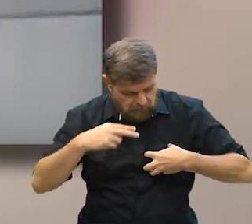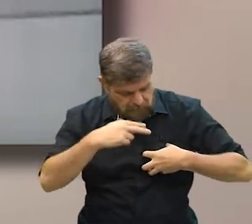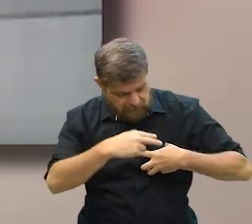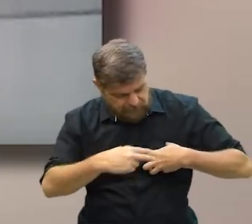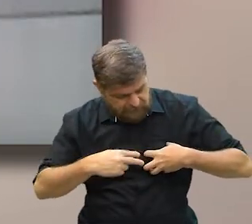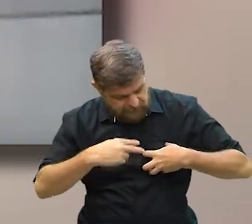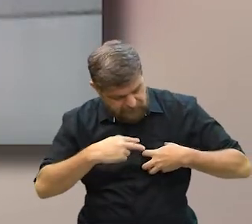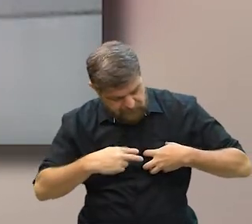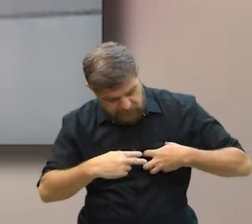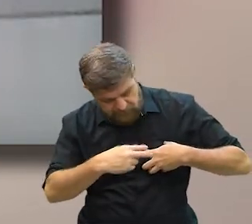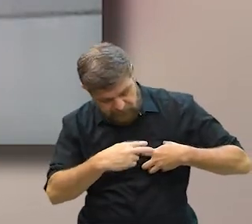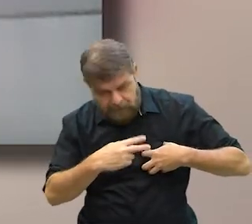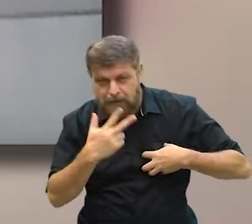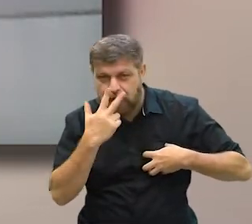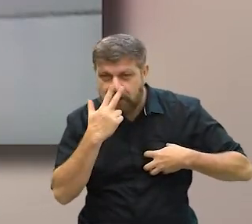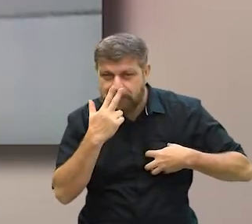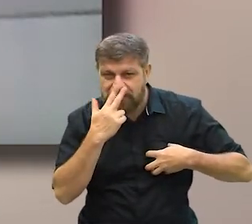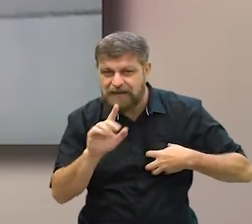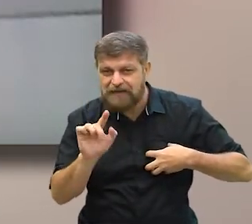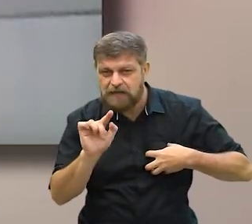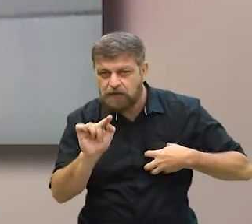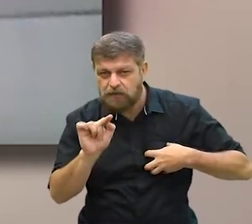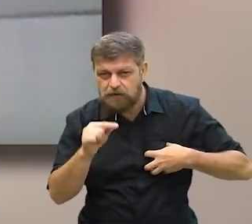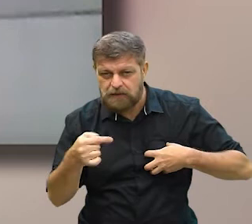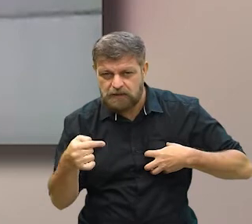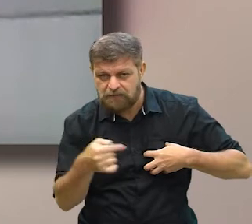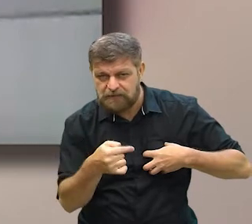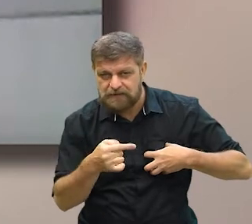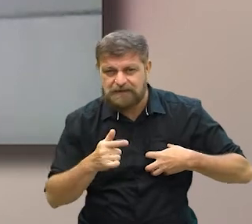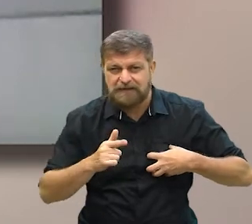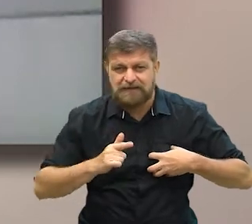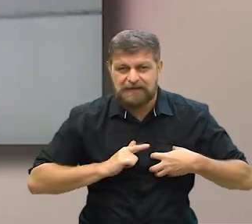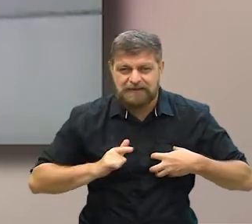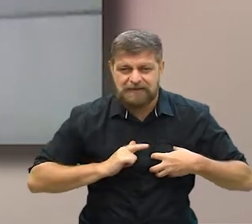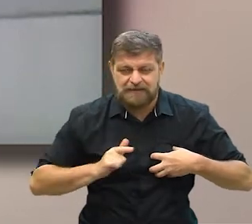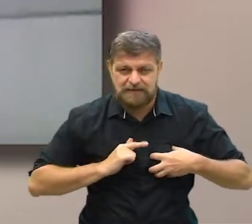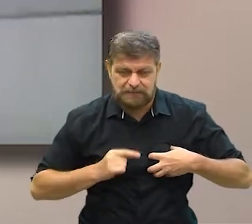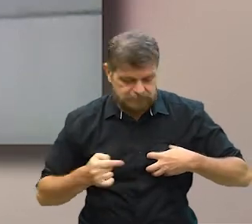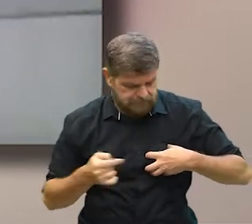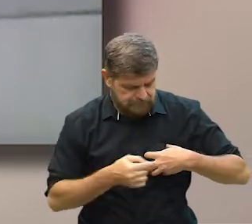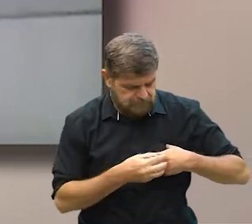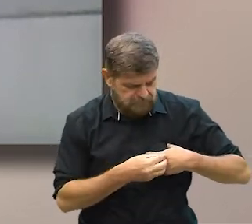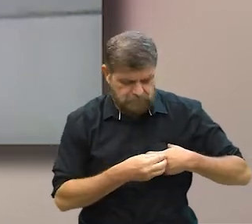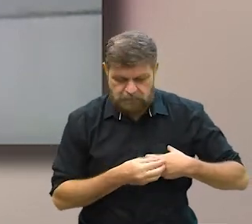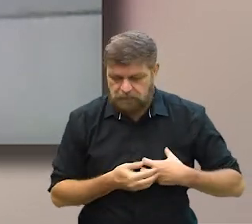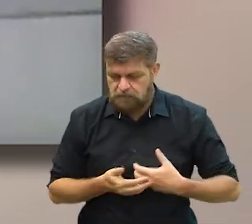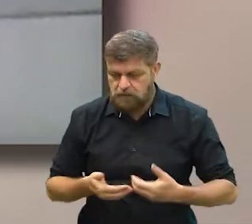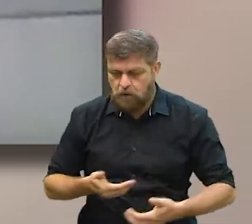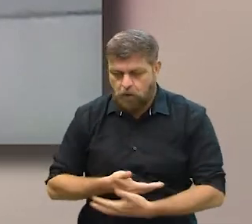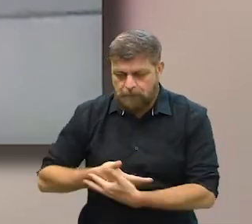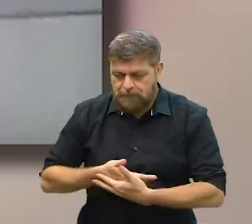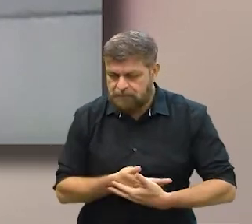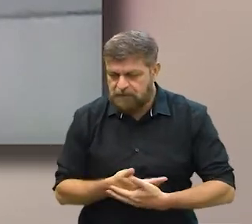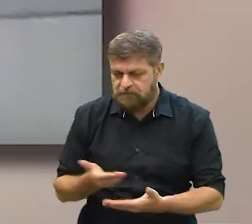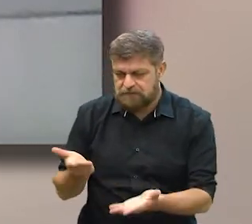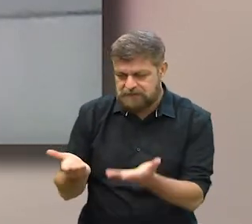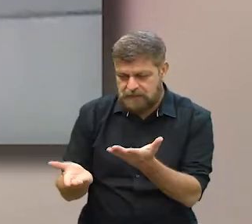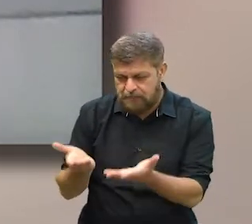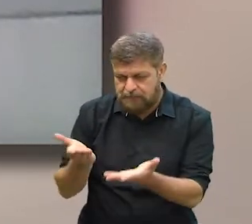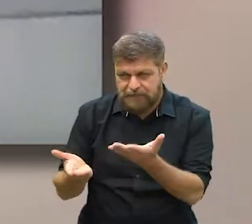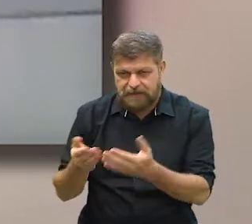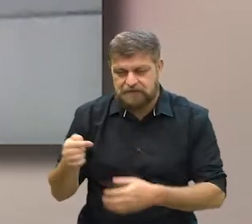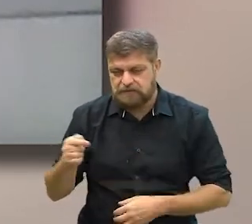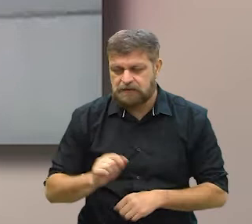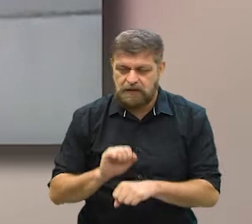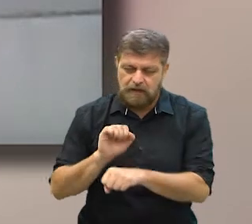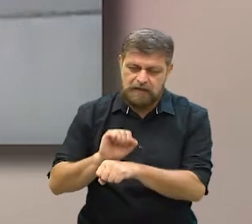deve fazer parte ver o bebê mamar, né? Porque, às vezes, parece que aí você